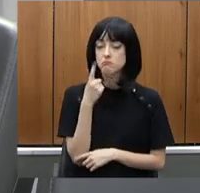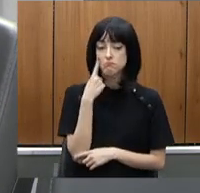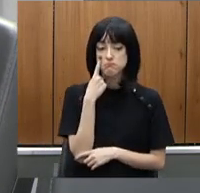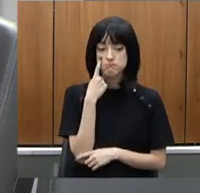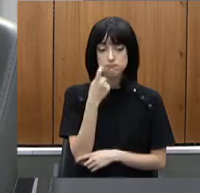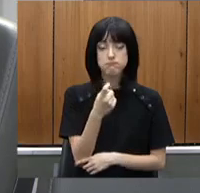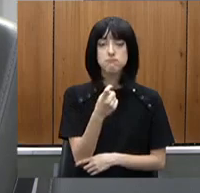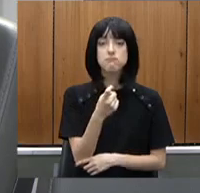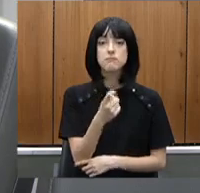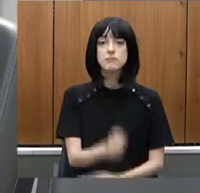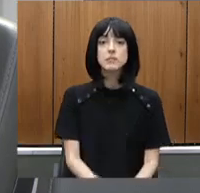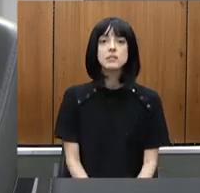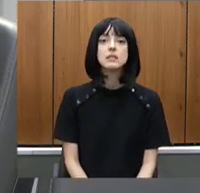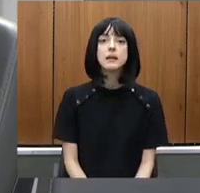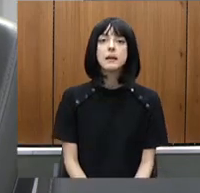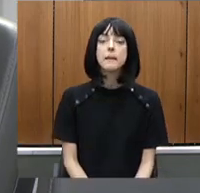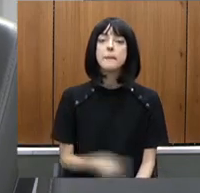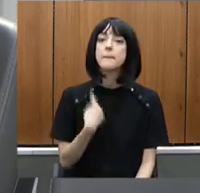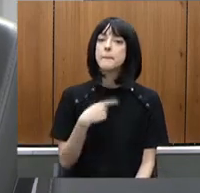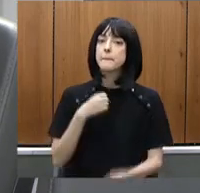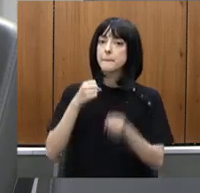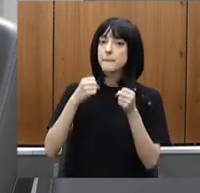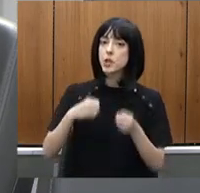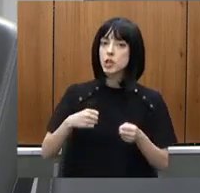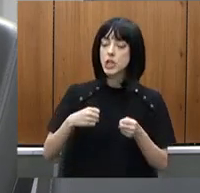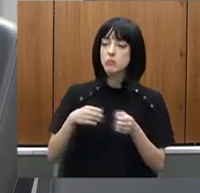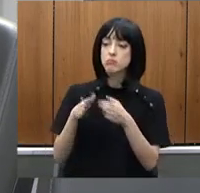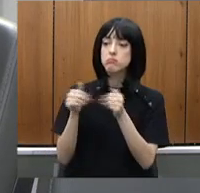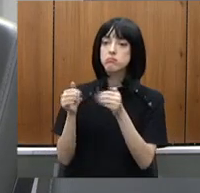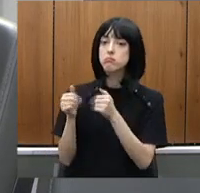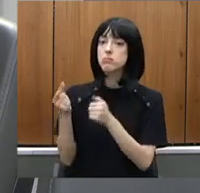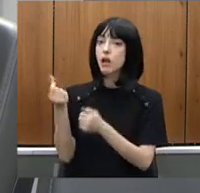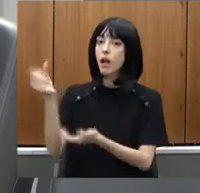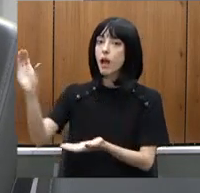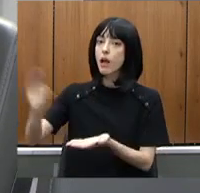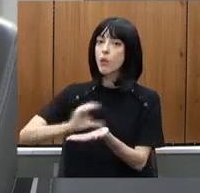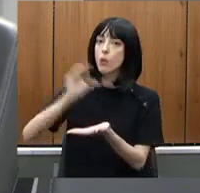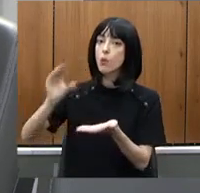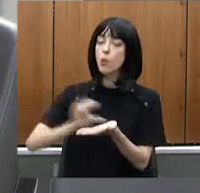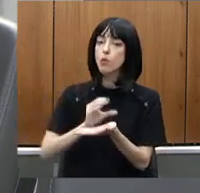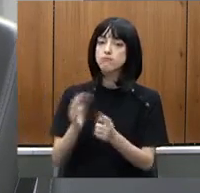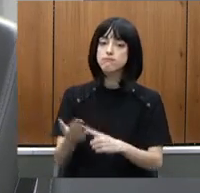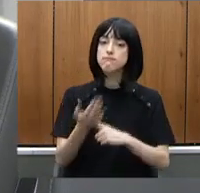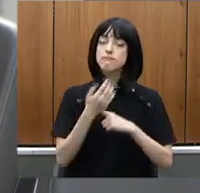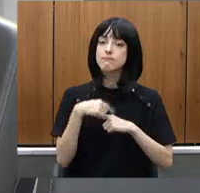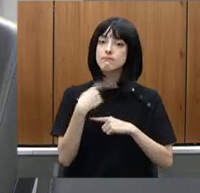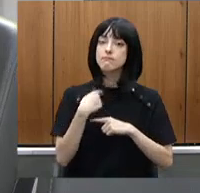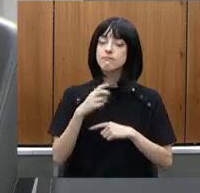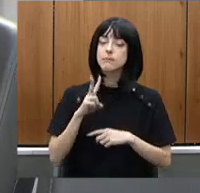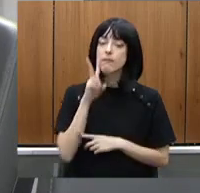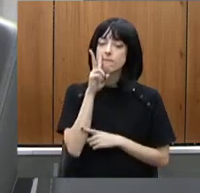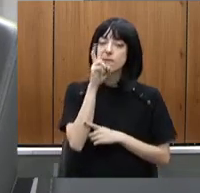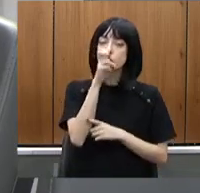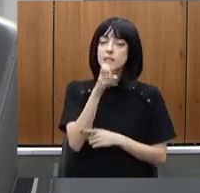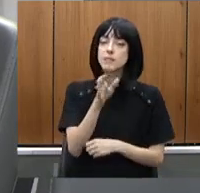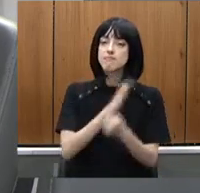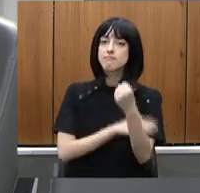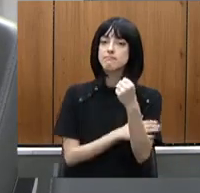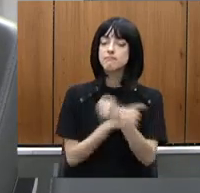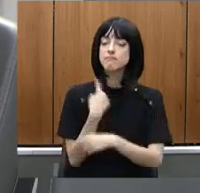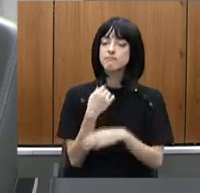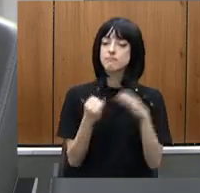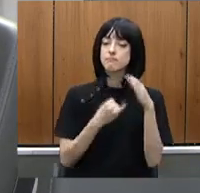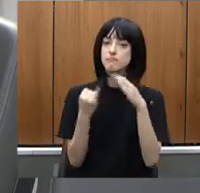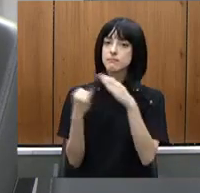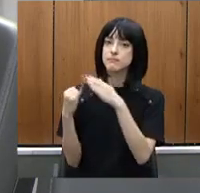buscar recursos né para ajudar a fortalecer as nossas instituições eu eu afirmo